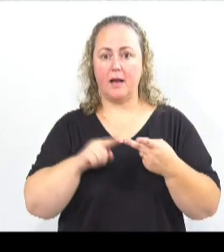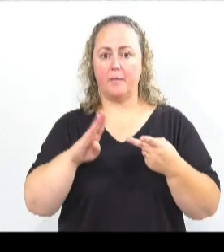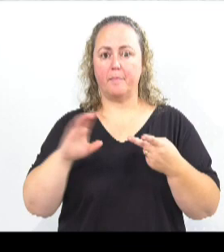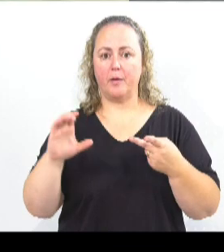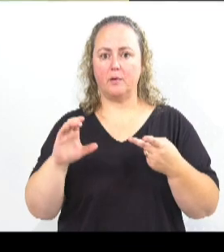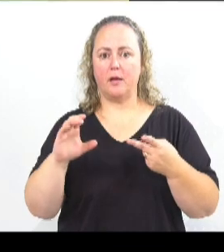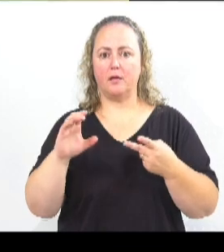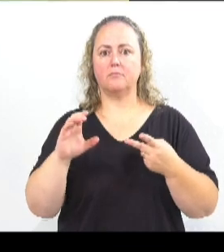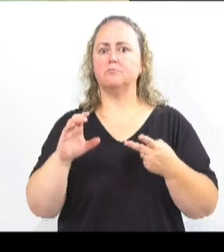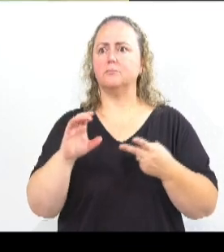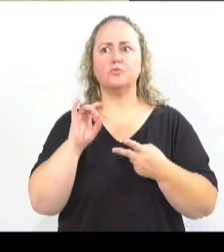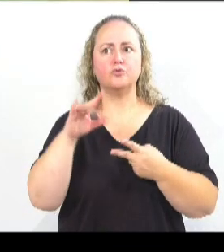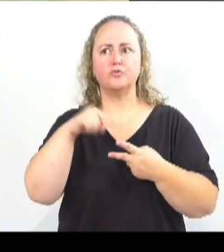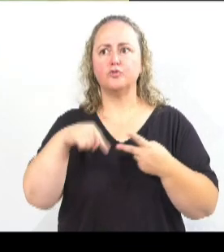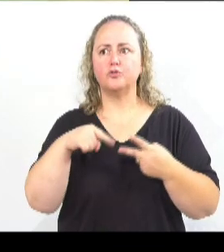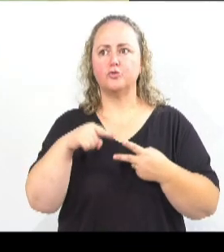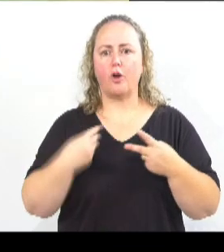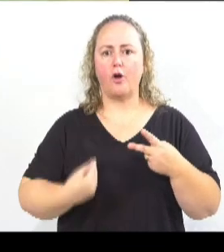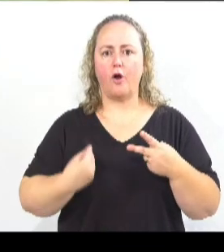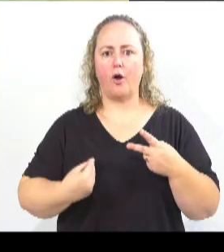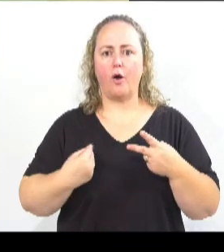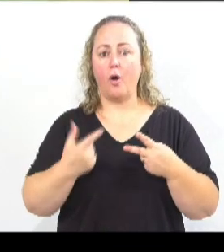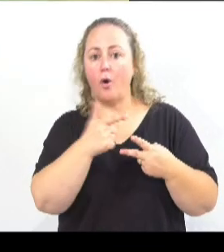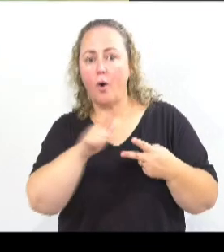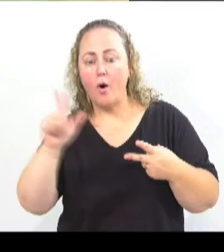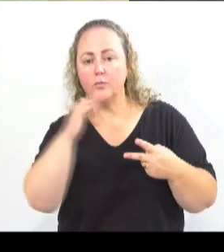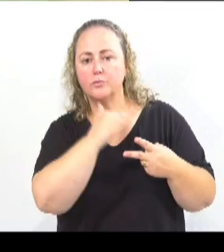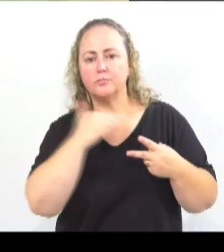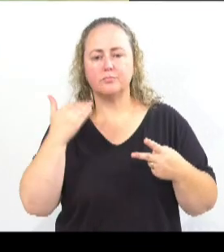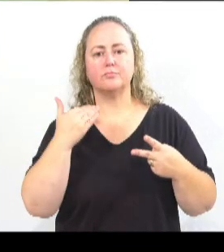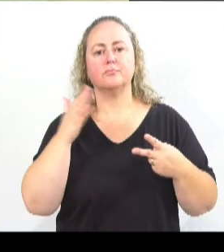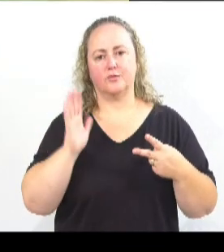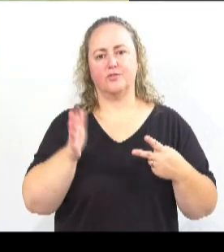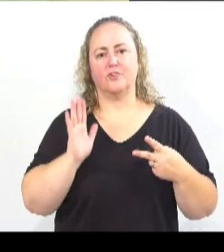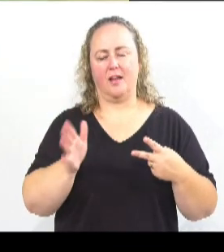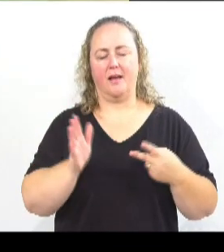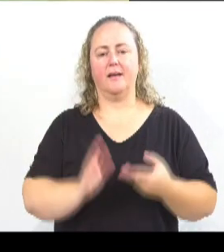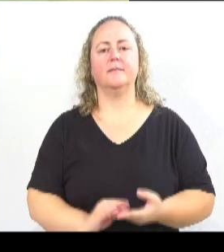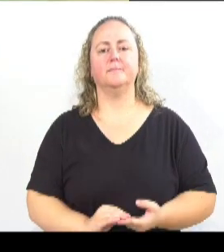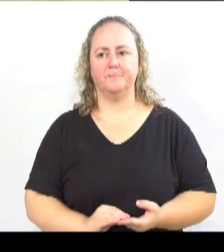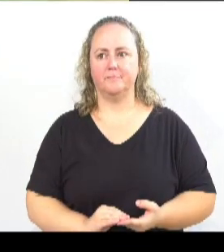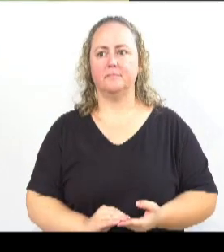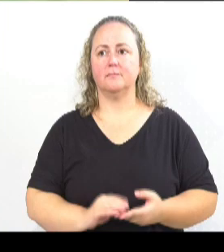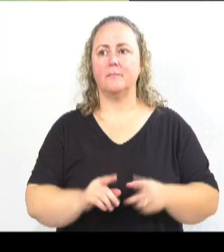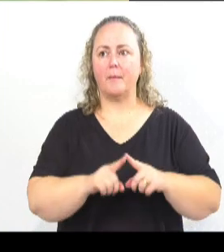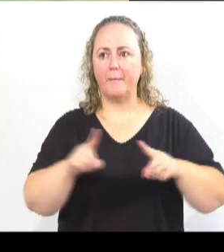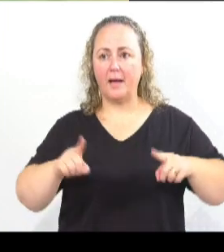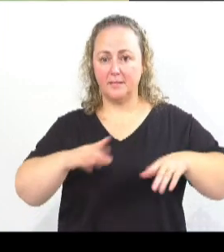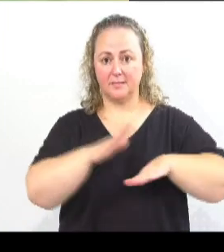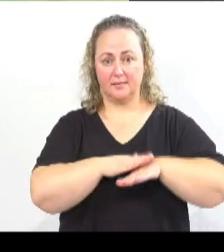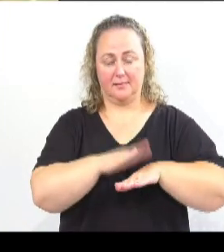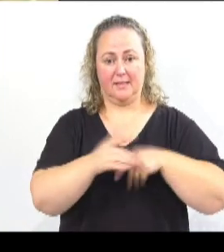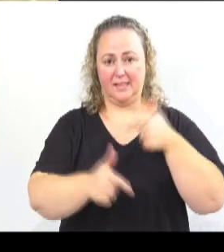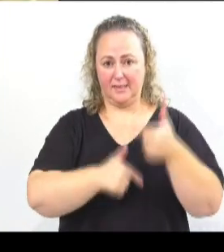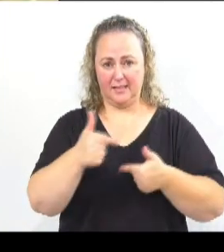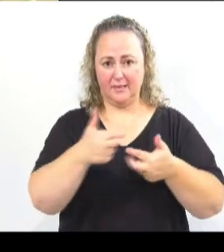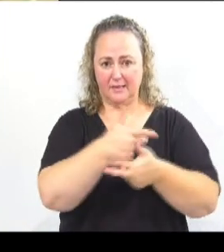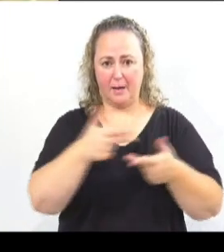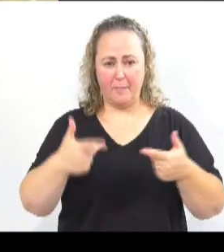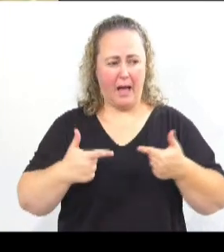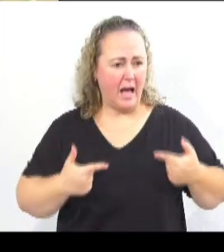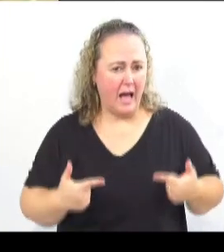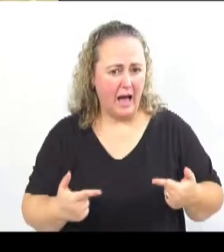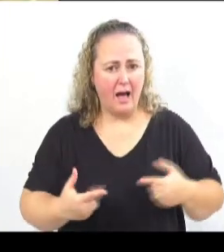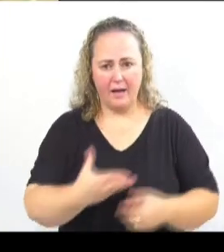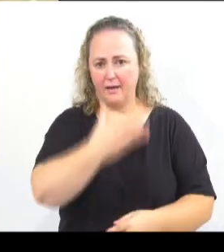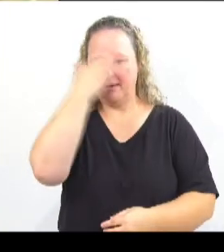já partiram, que a memória deles seja eternamente abençoada, mas os seus feitos jamais serão esquecidos. Tá? E nós